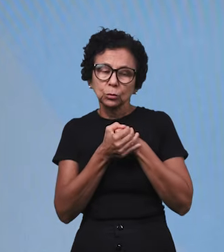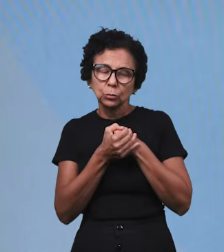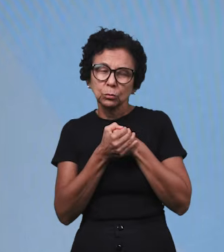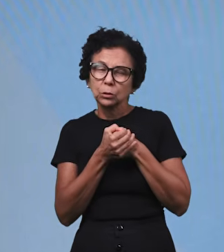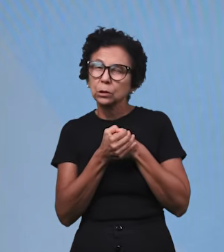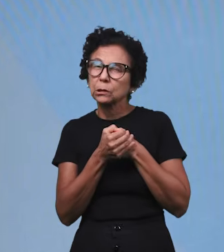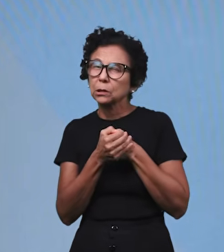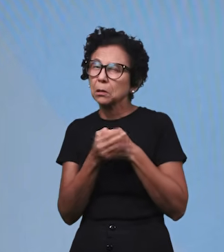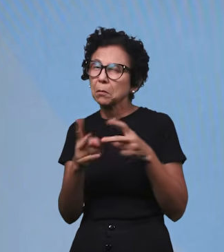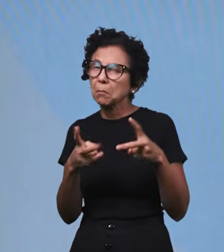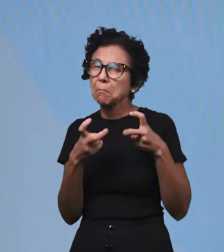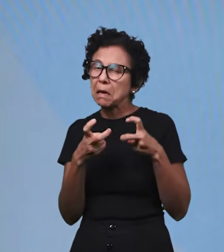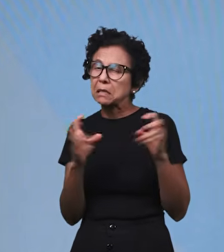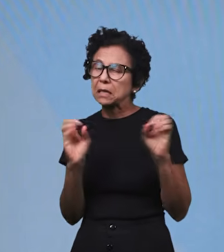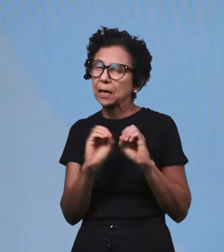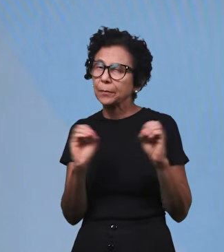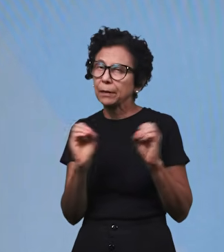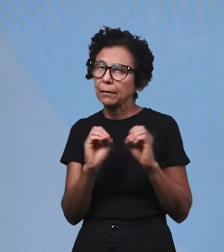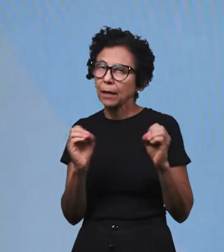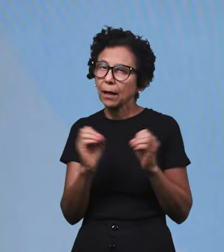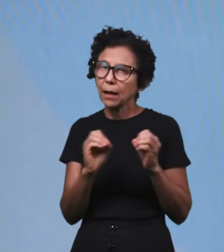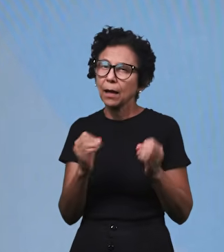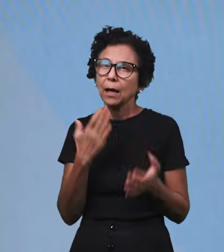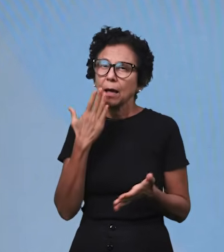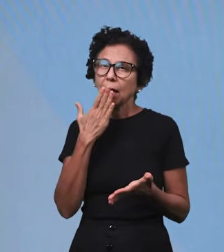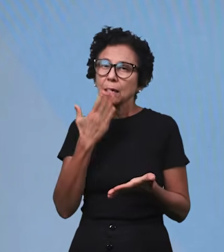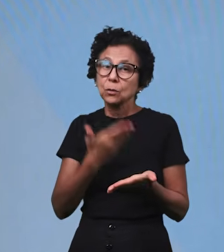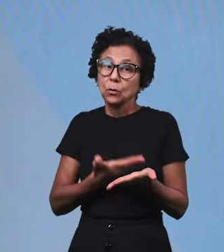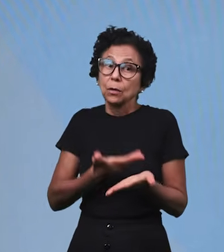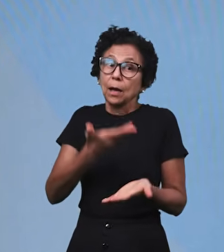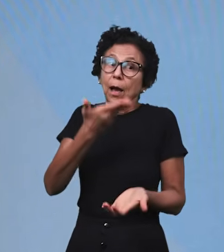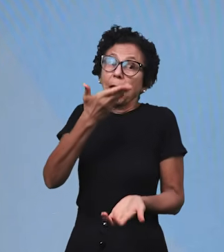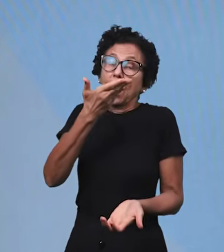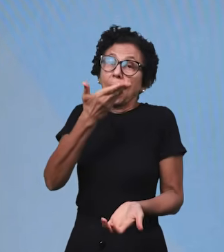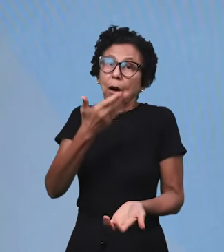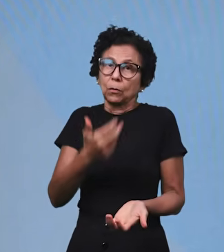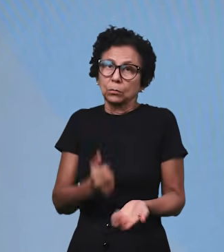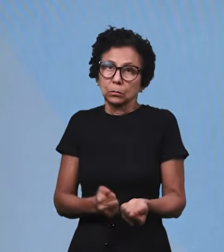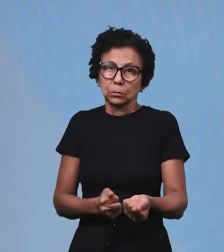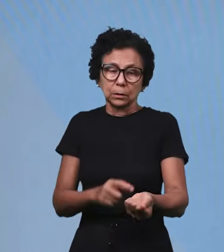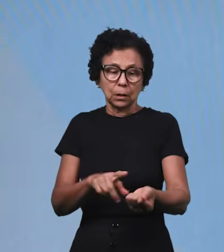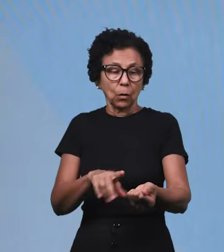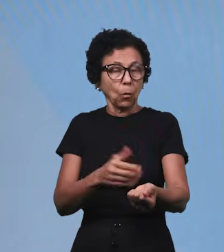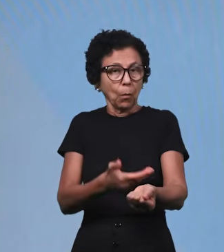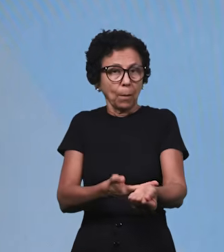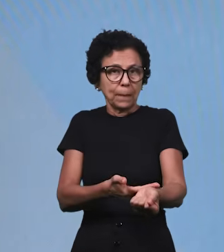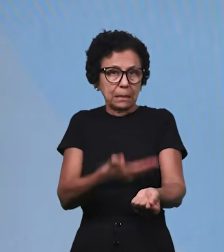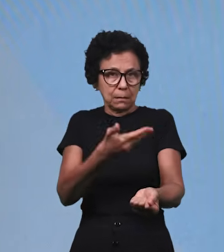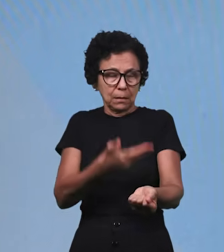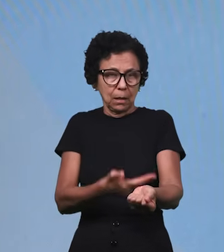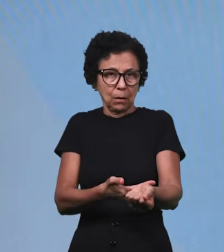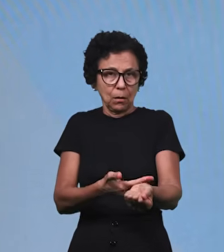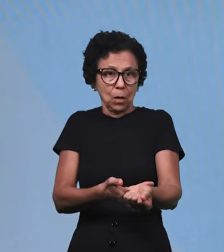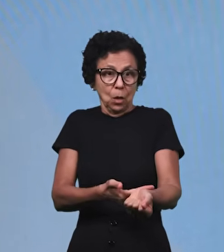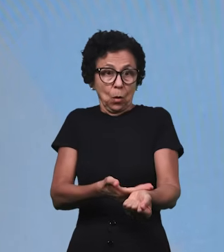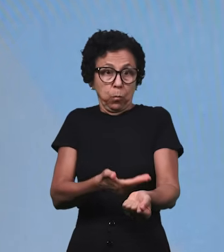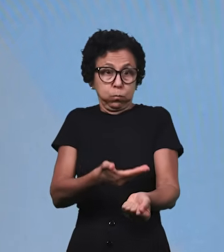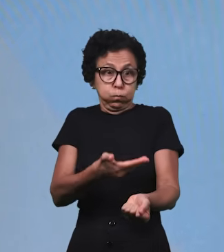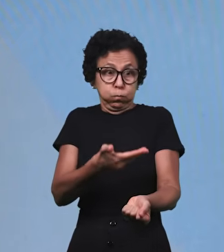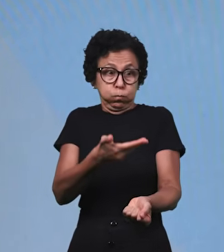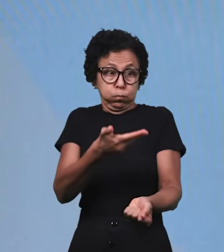pessoas não, no início, quando a glicose está subindo, quando a pressão está subindo, né, exceto quando ela sobe